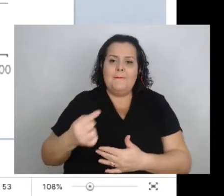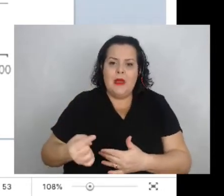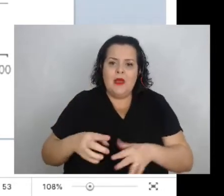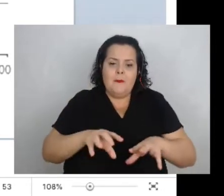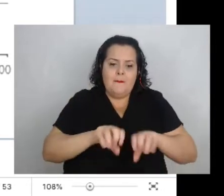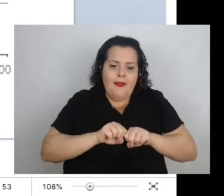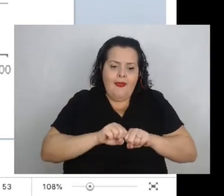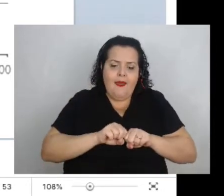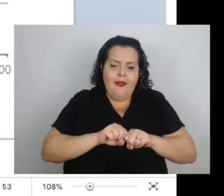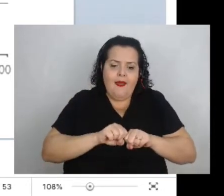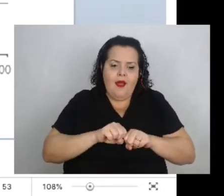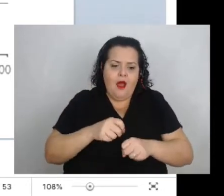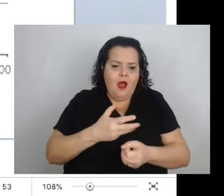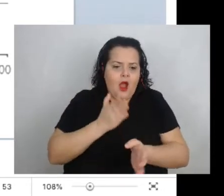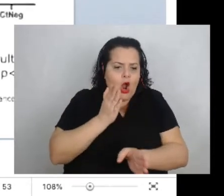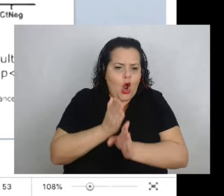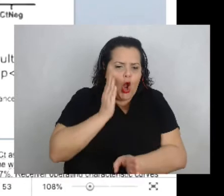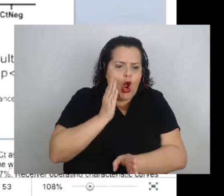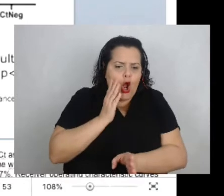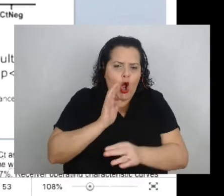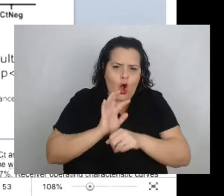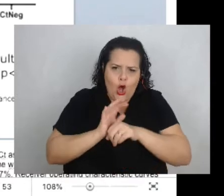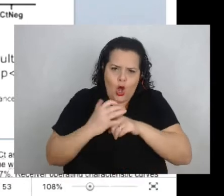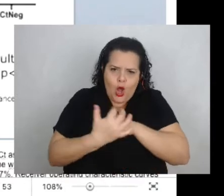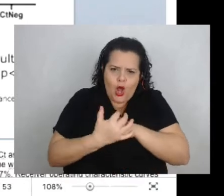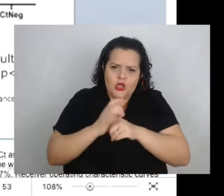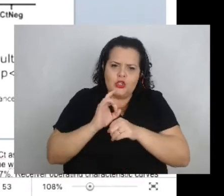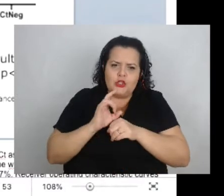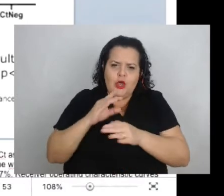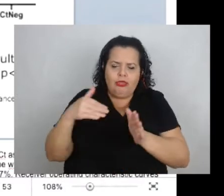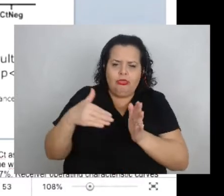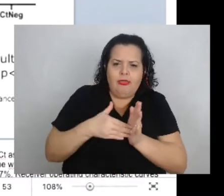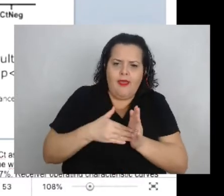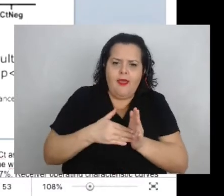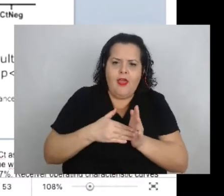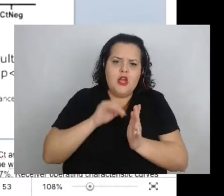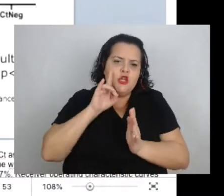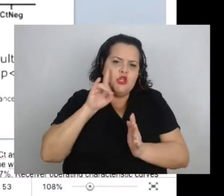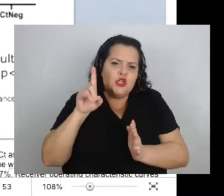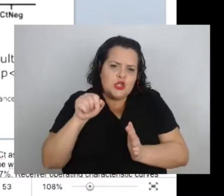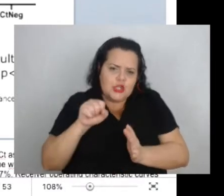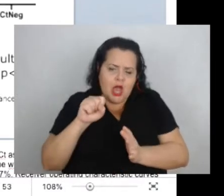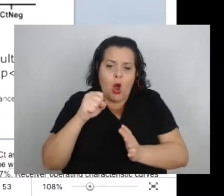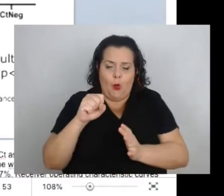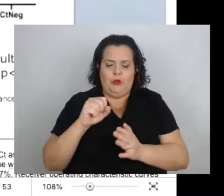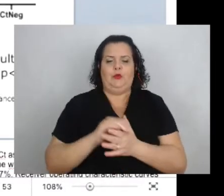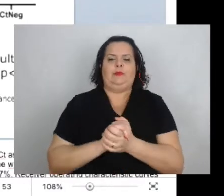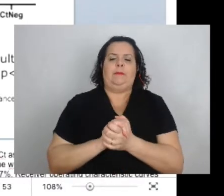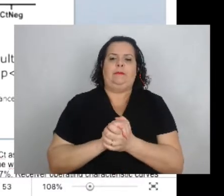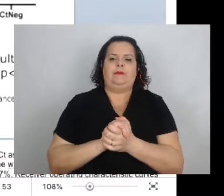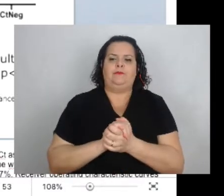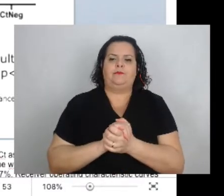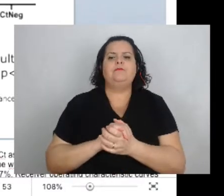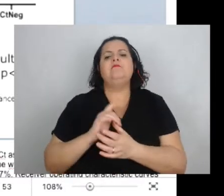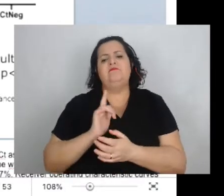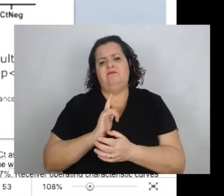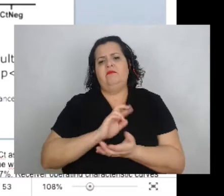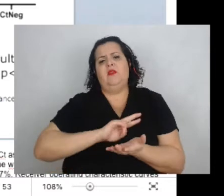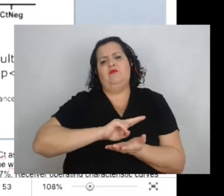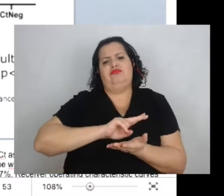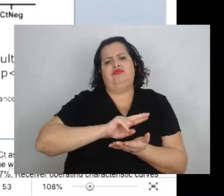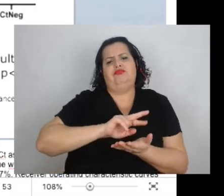até o 8º dia, né? E vários outros estudos também avaliaram, e 2